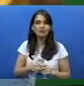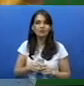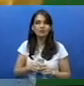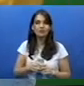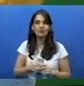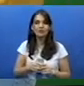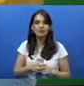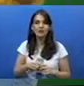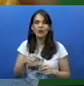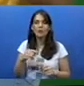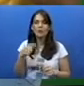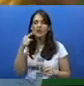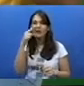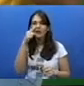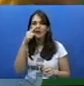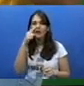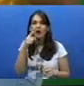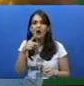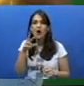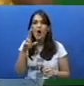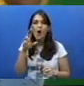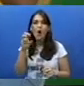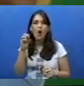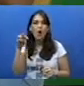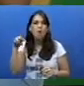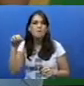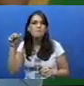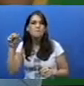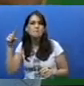Romã, põe a mãozinha perto do seu nariz.